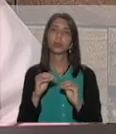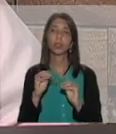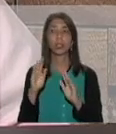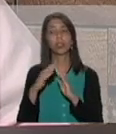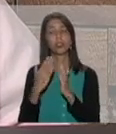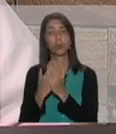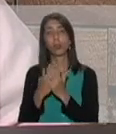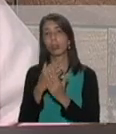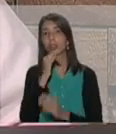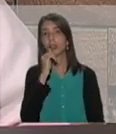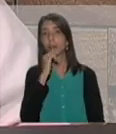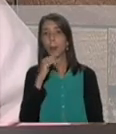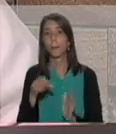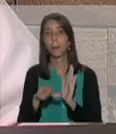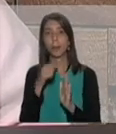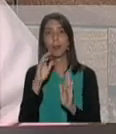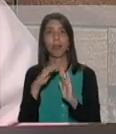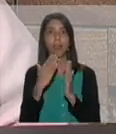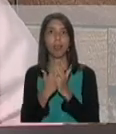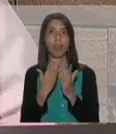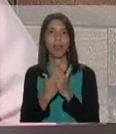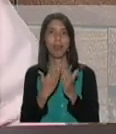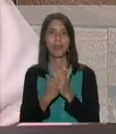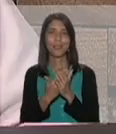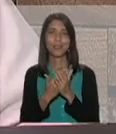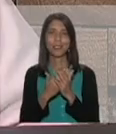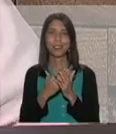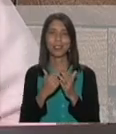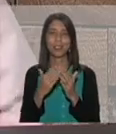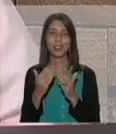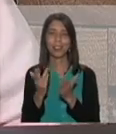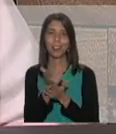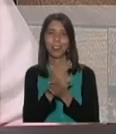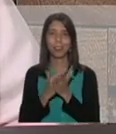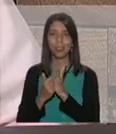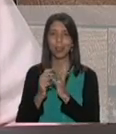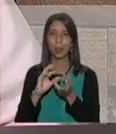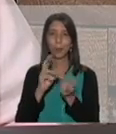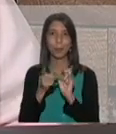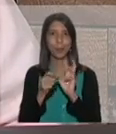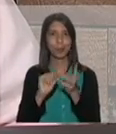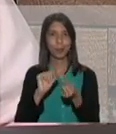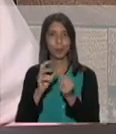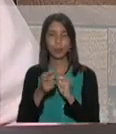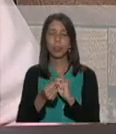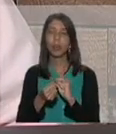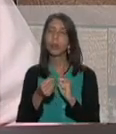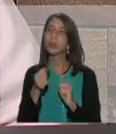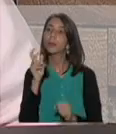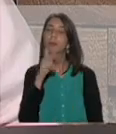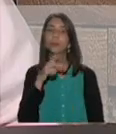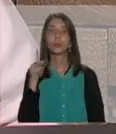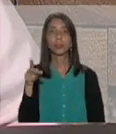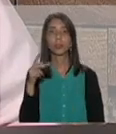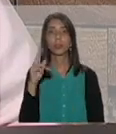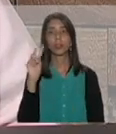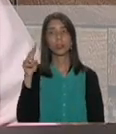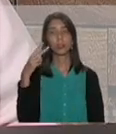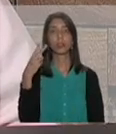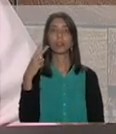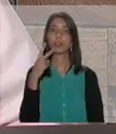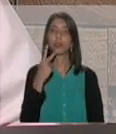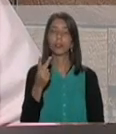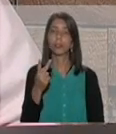na sociedade, de um modo geral. Na escola, por exemplo, na primeira aula de trabalhos manuais, que no ginásio, nesse período, tinha trabalhos manuais,